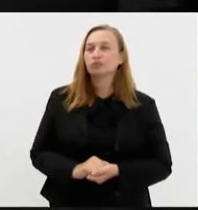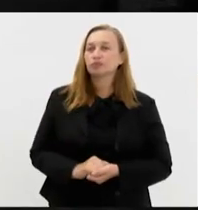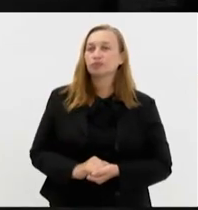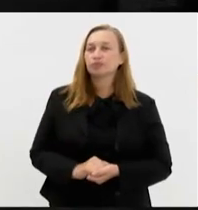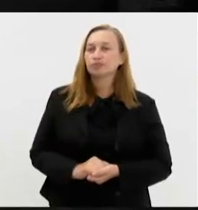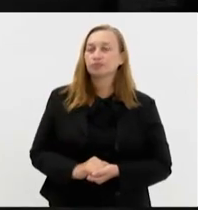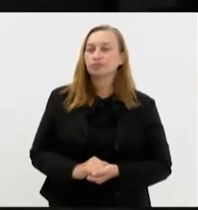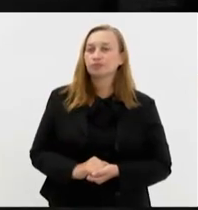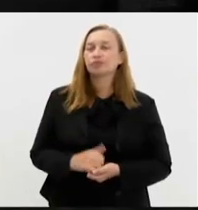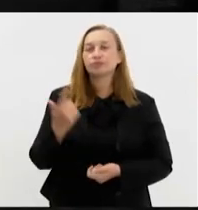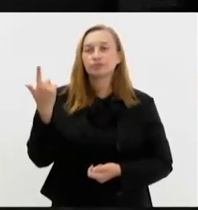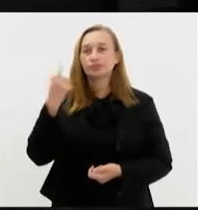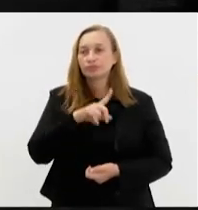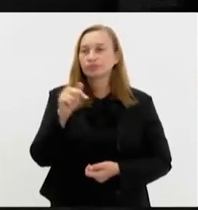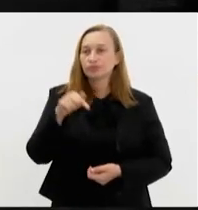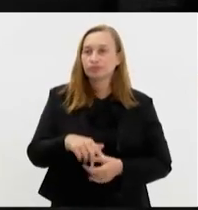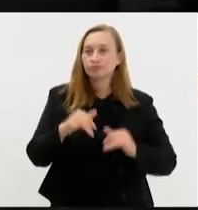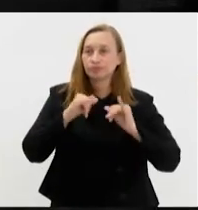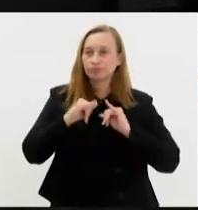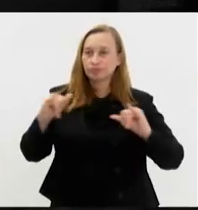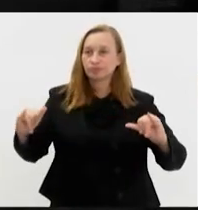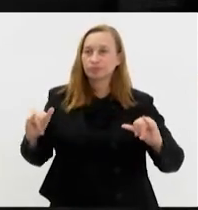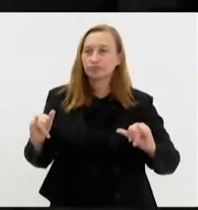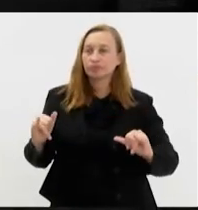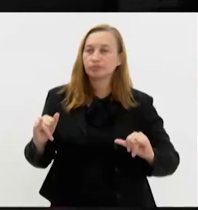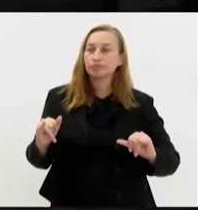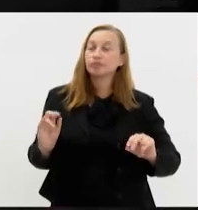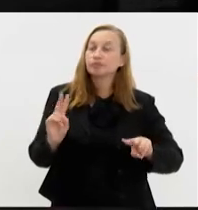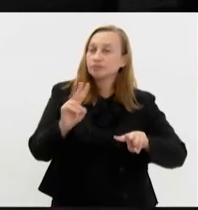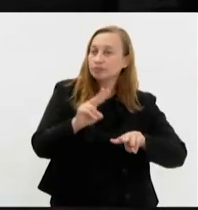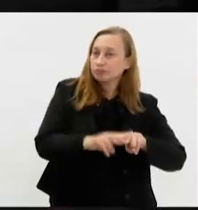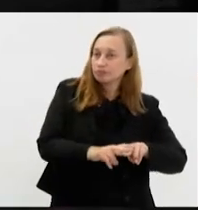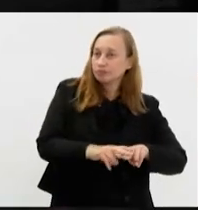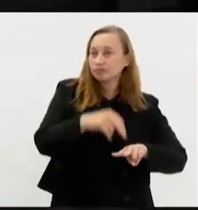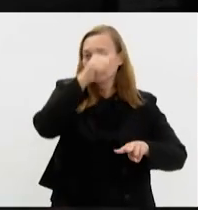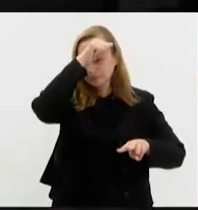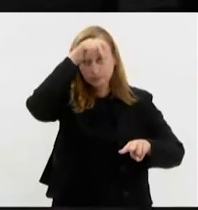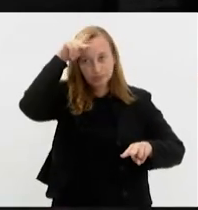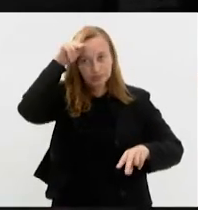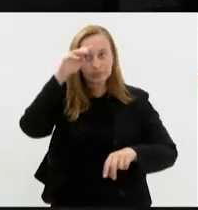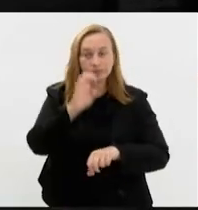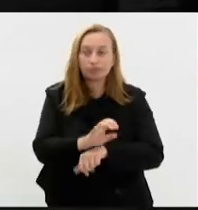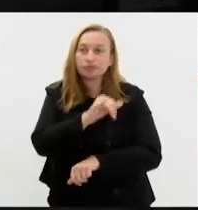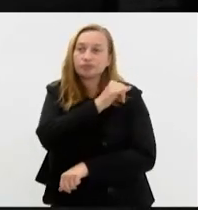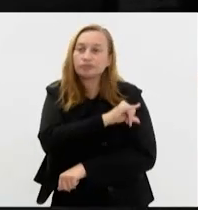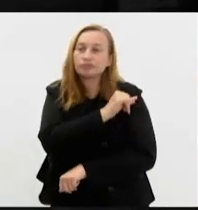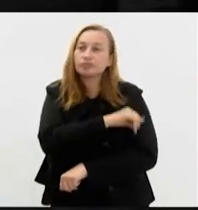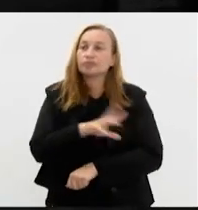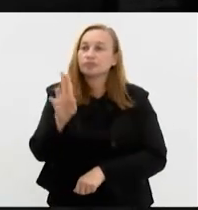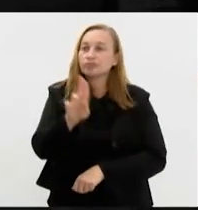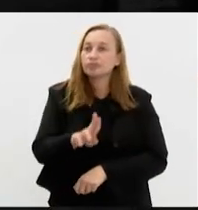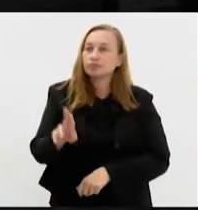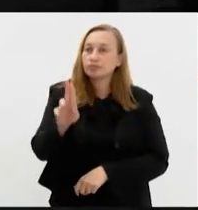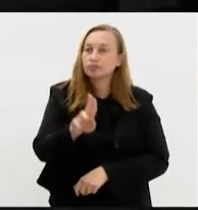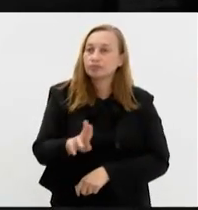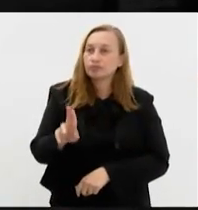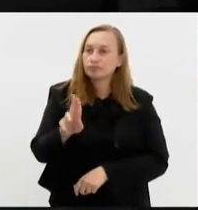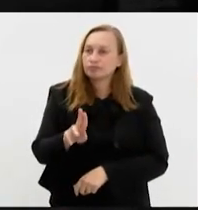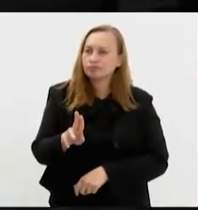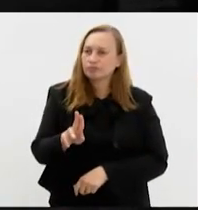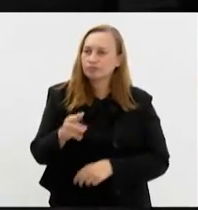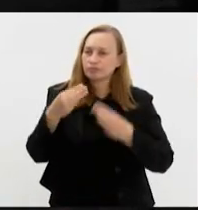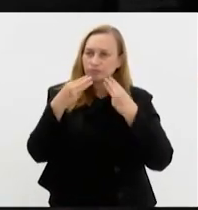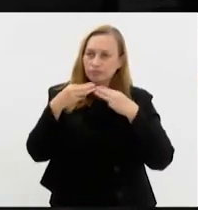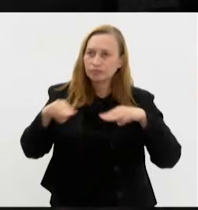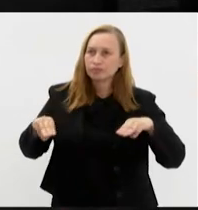e conseguimos aqui declarar a cação de um determinado prito aqui do Estado do Rio de Janeiro por uso de Telemar onde